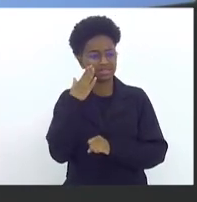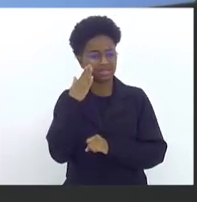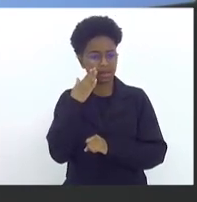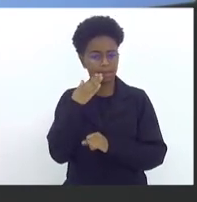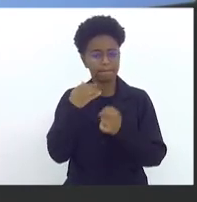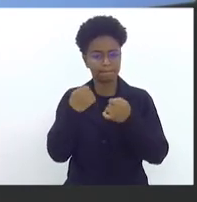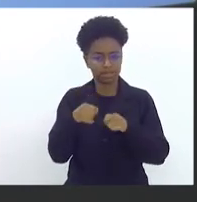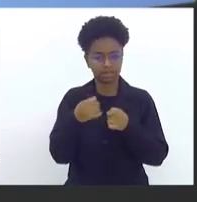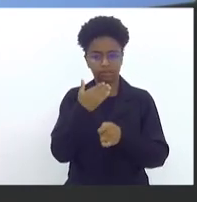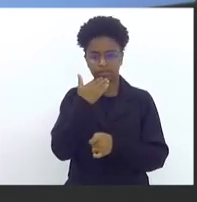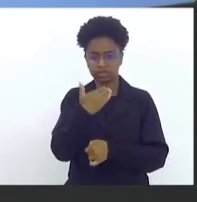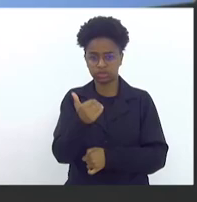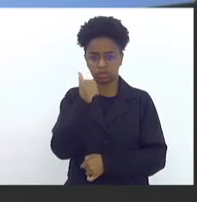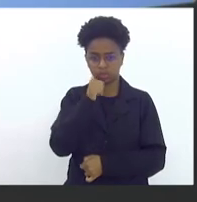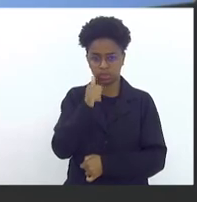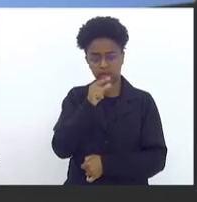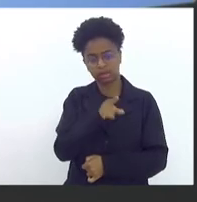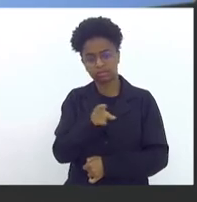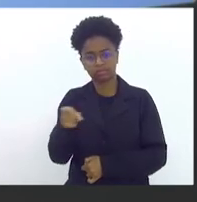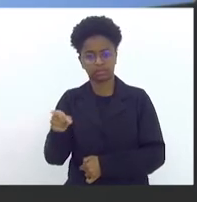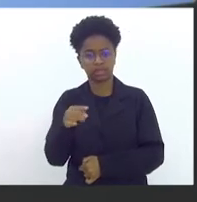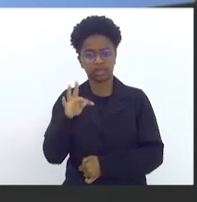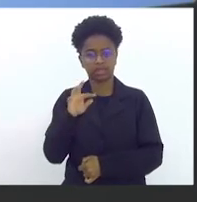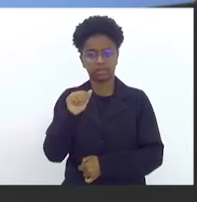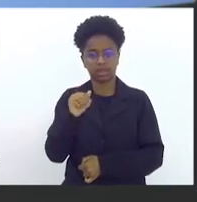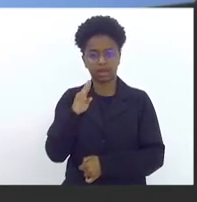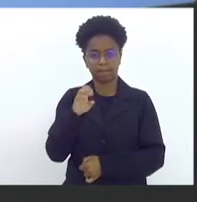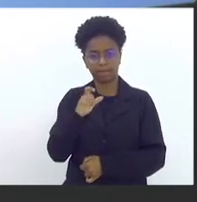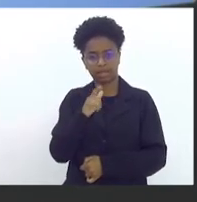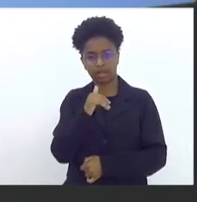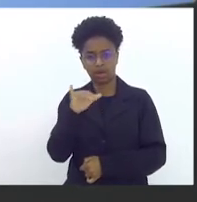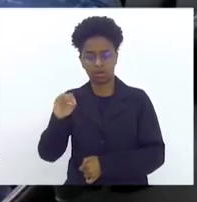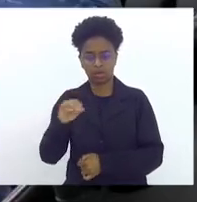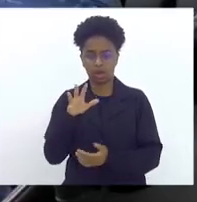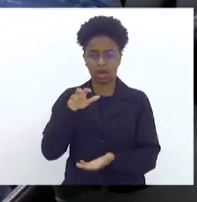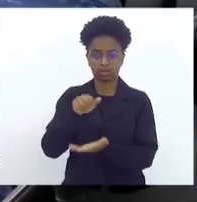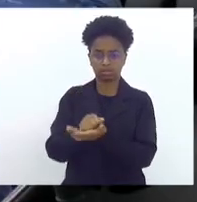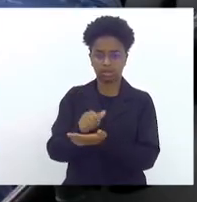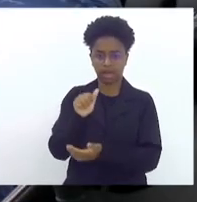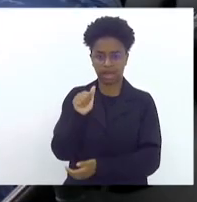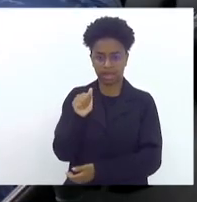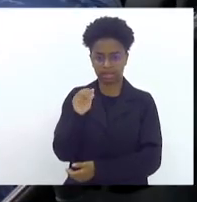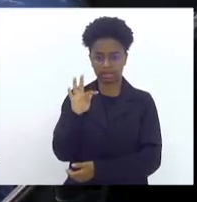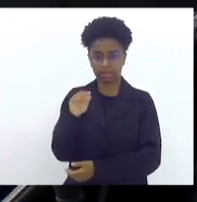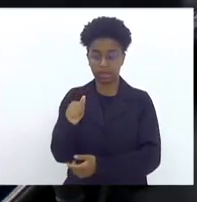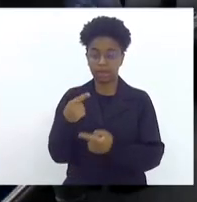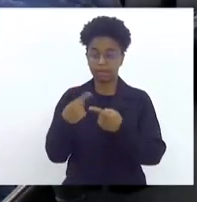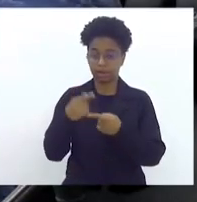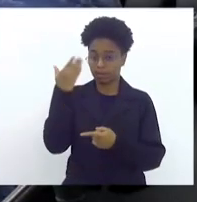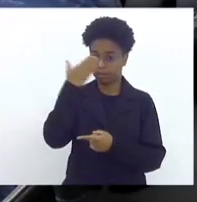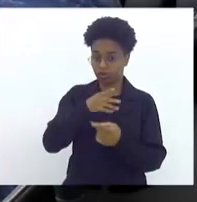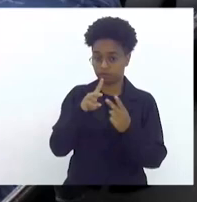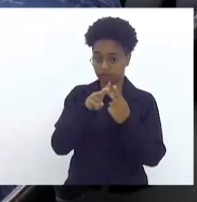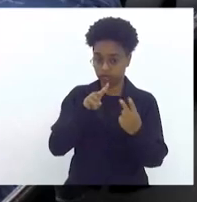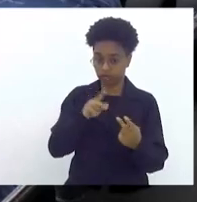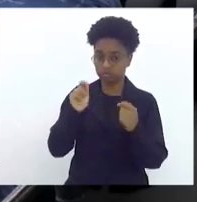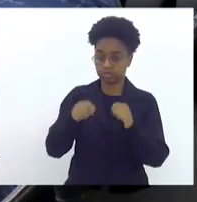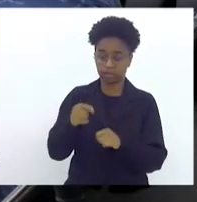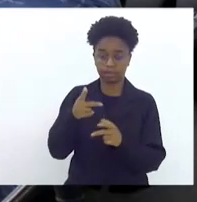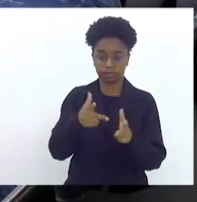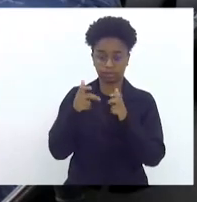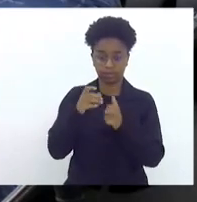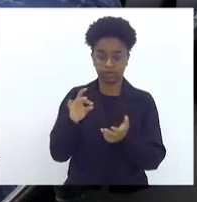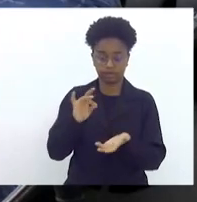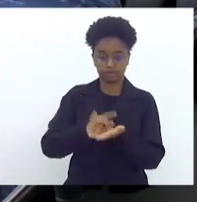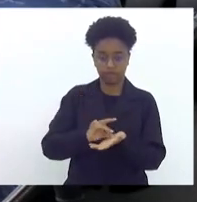ir a um Tabelião e buscar a mata notarial para que essa prova de tal seja considerada válida